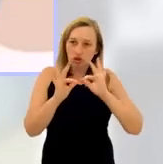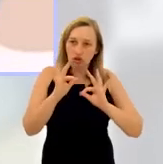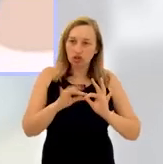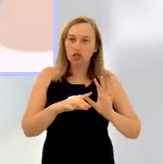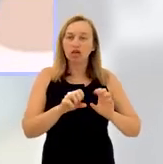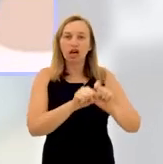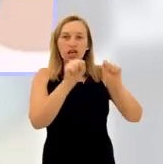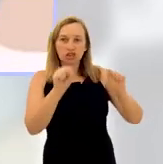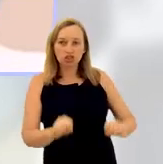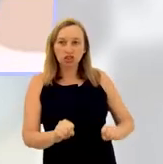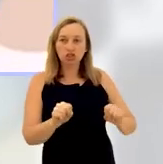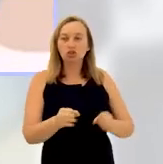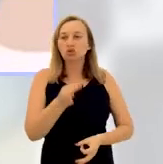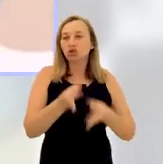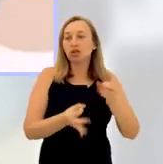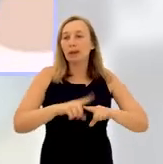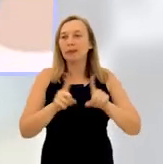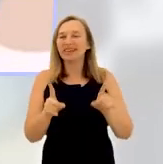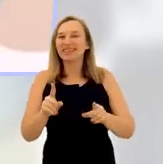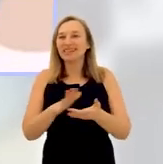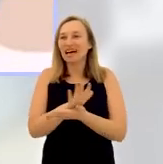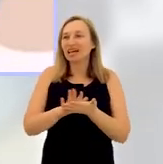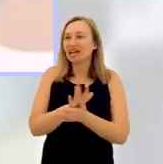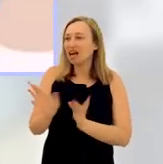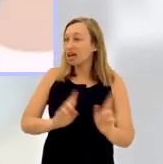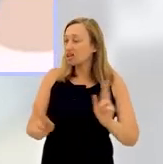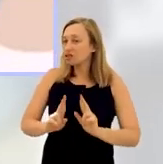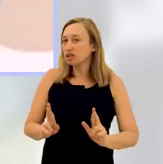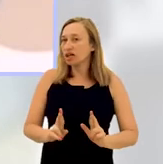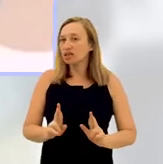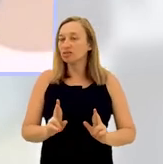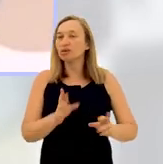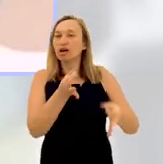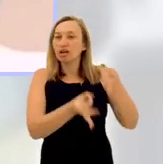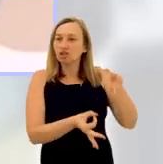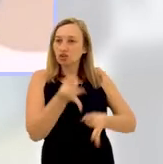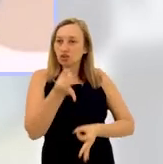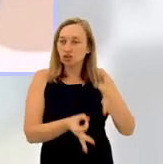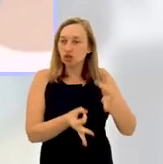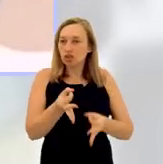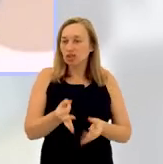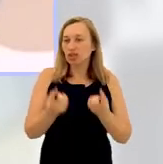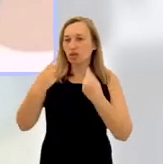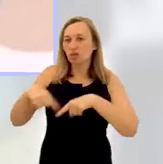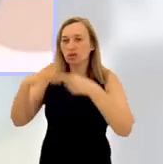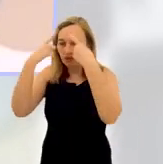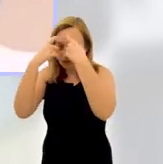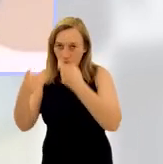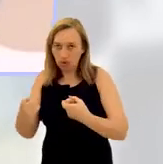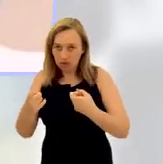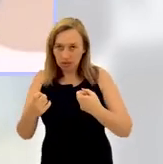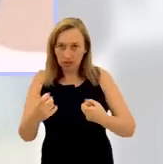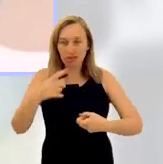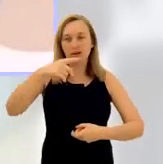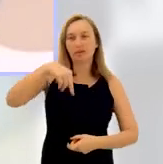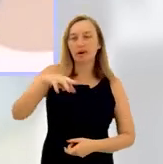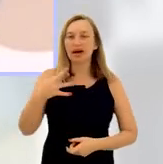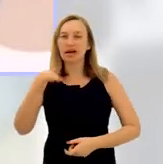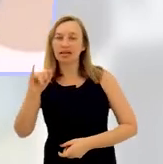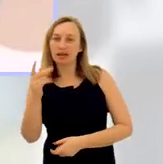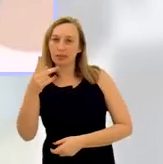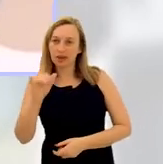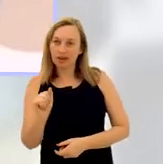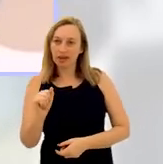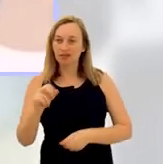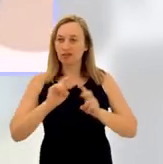para prestação de assistência jurídica, né? Mas nada de fato para a justiça, também para a rede de enfrentamento, como o Maria